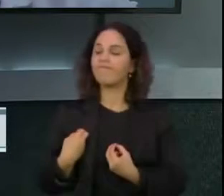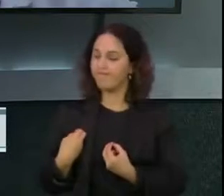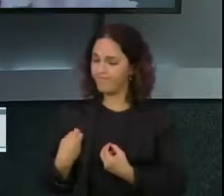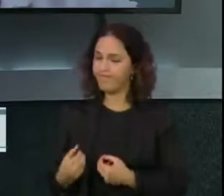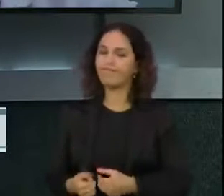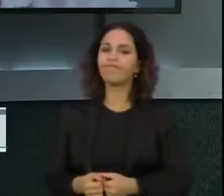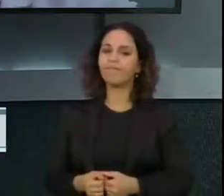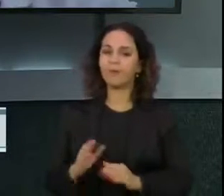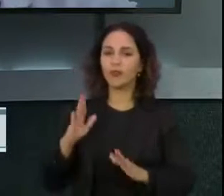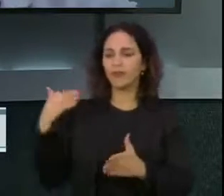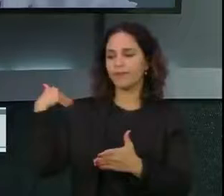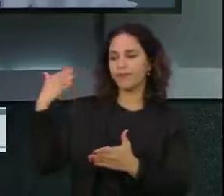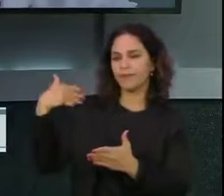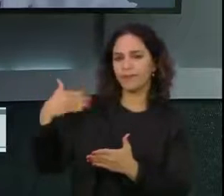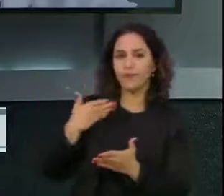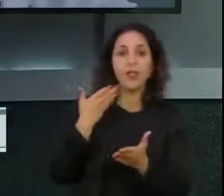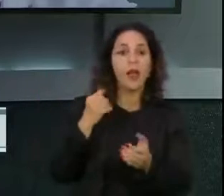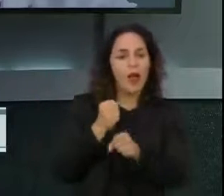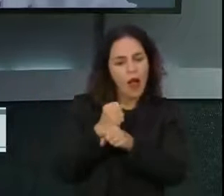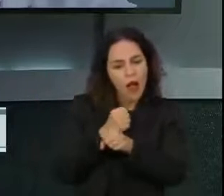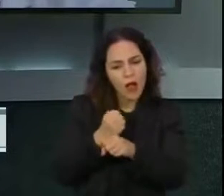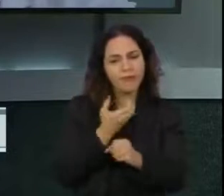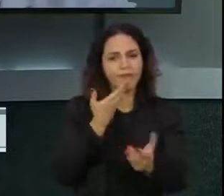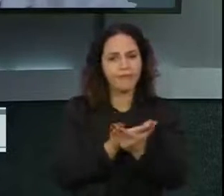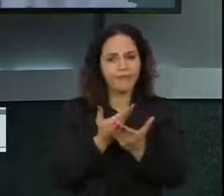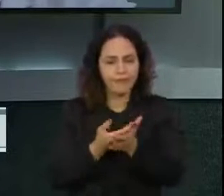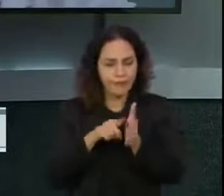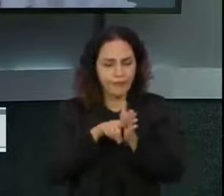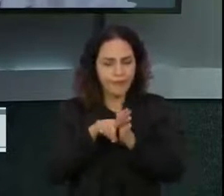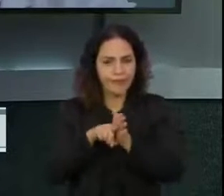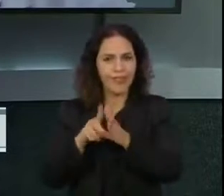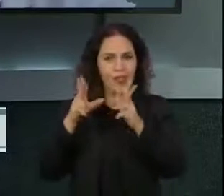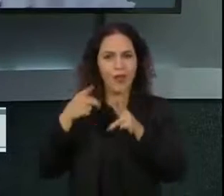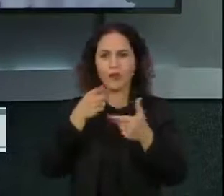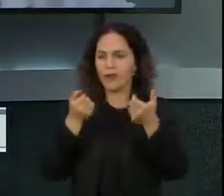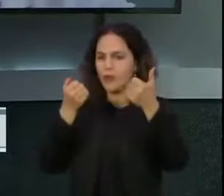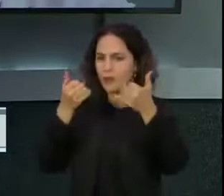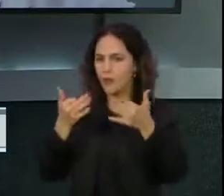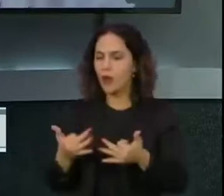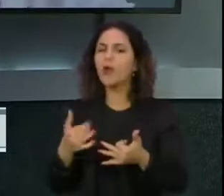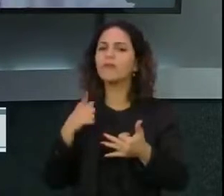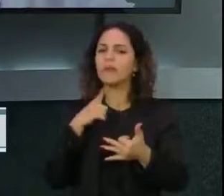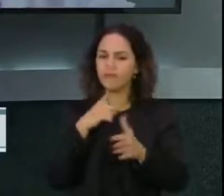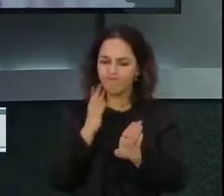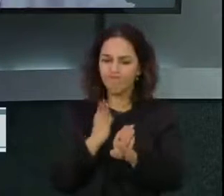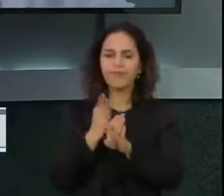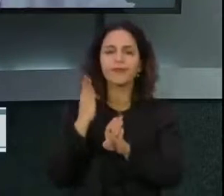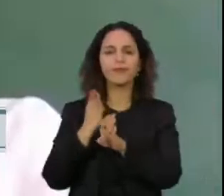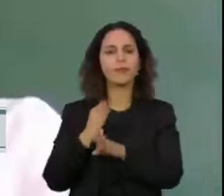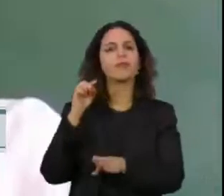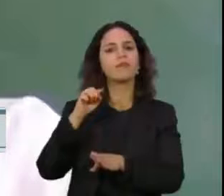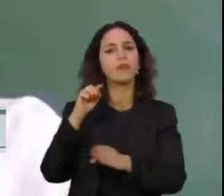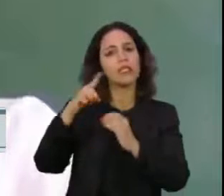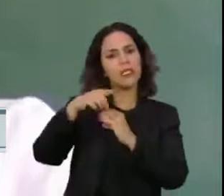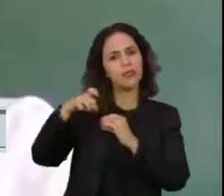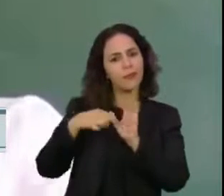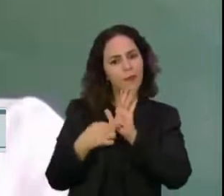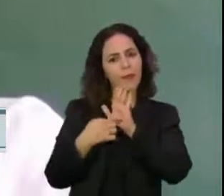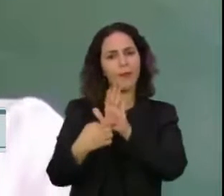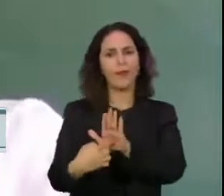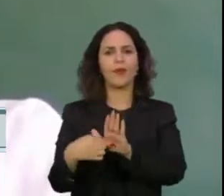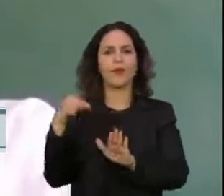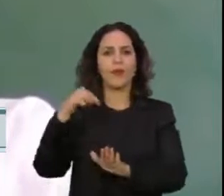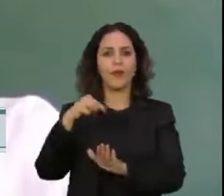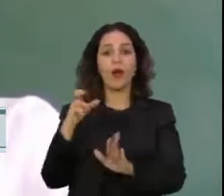já vem sendo estudado há alguns anos e cada vez mais, como você bem frisou, as evidências estão aí, as evidências científicas, mostrando